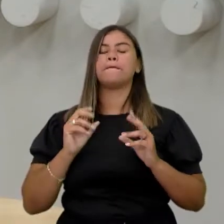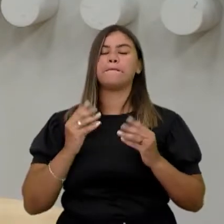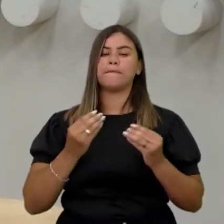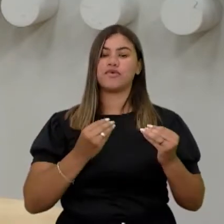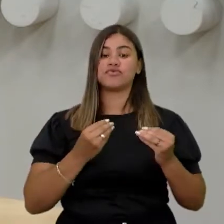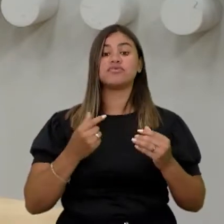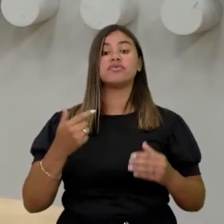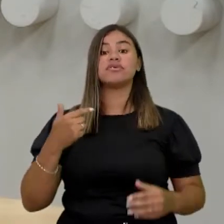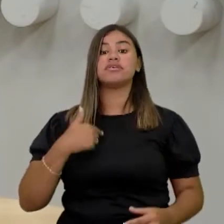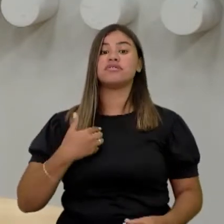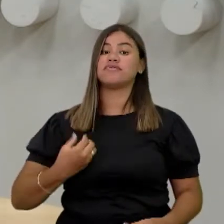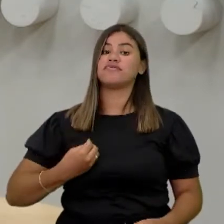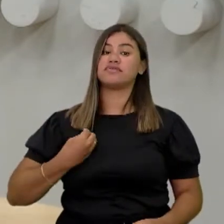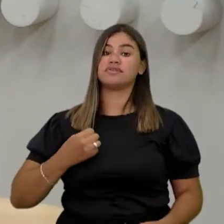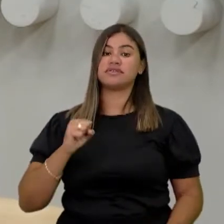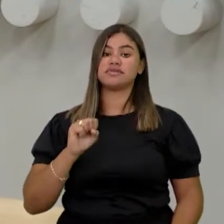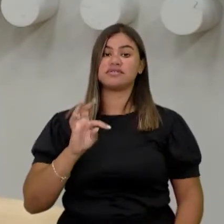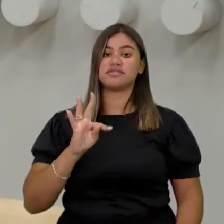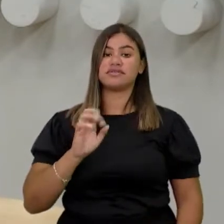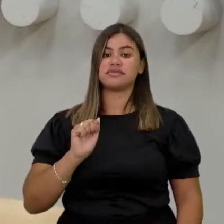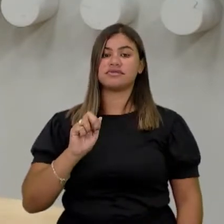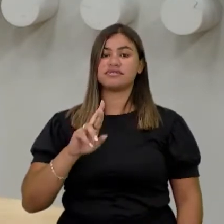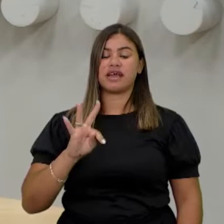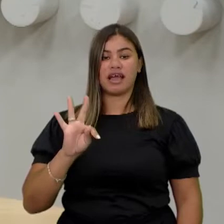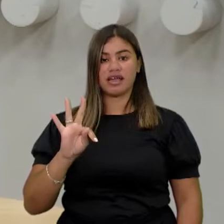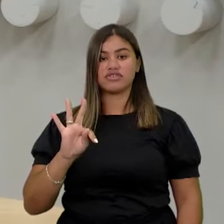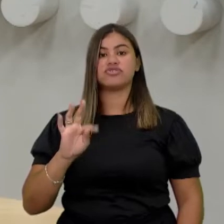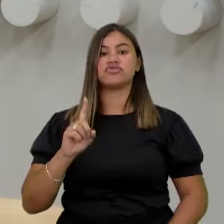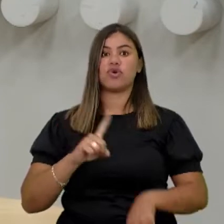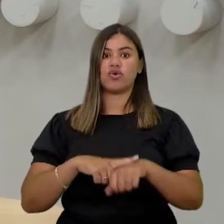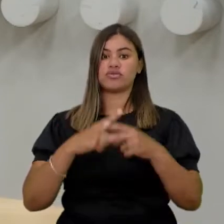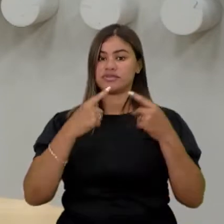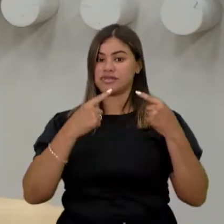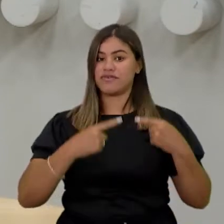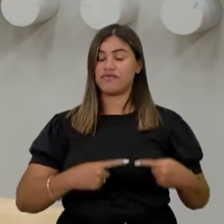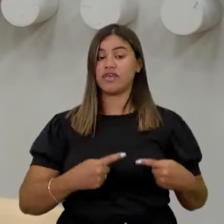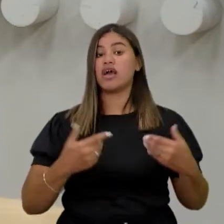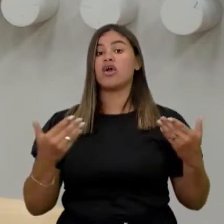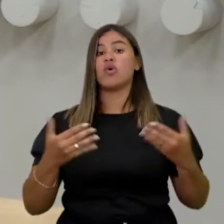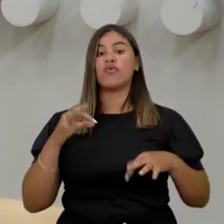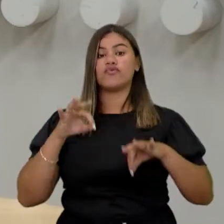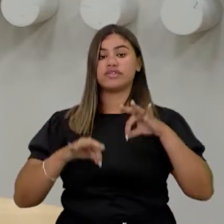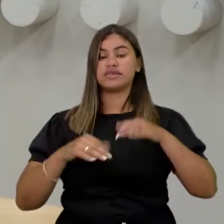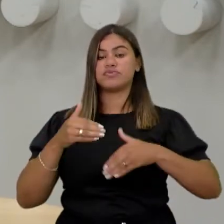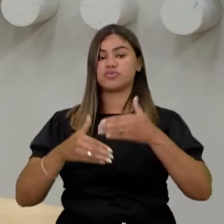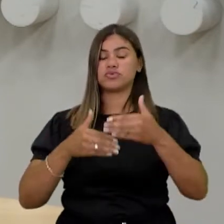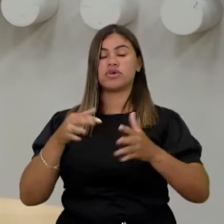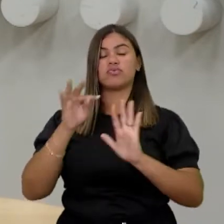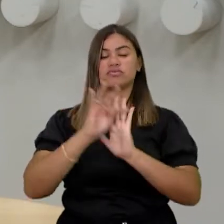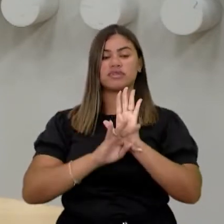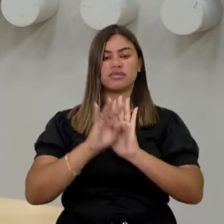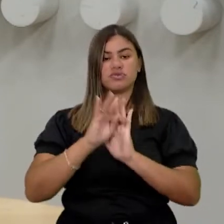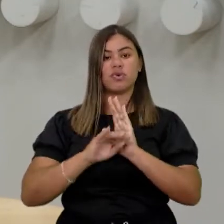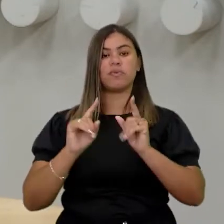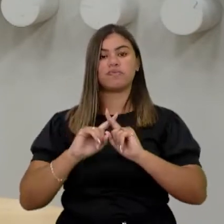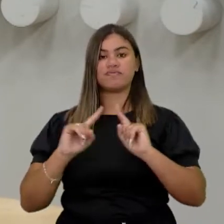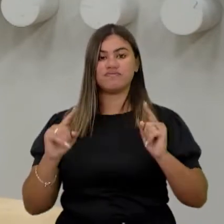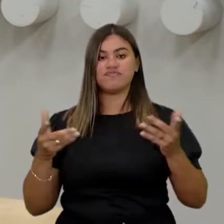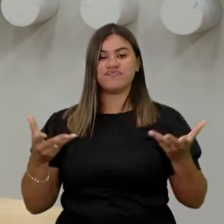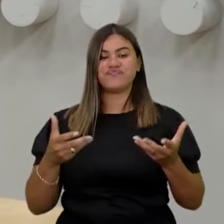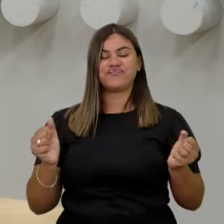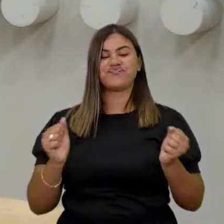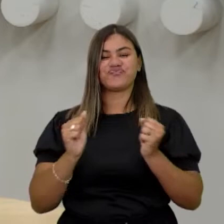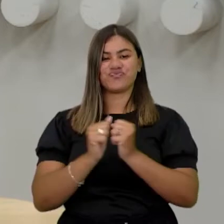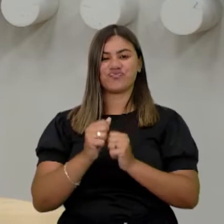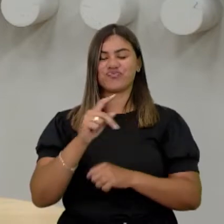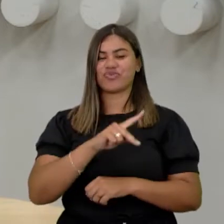do Desafio, e o meu componente é a Oficina de Produções Textuais. Mas hoje eu estou aqui com o professor Mauro Marcel para falar muito